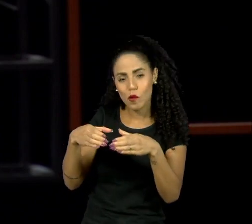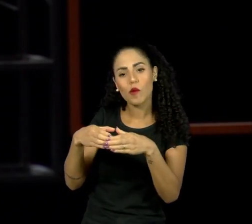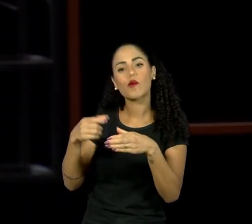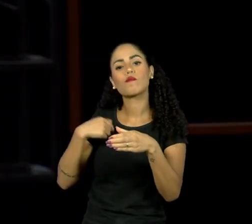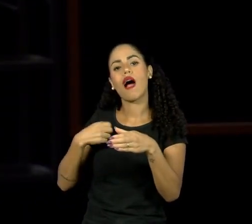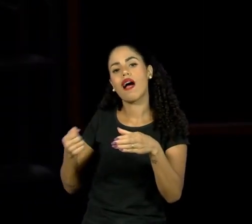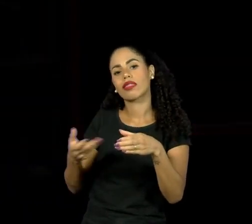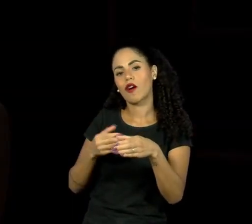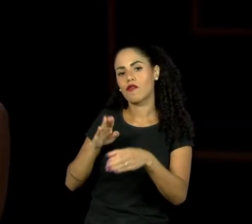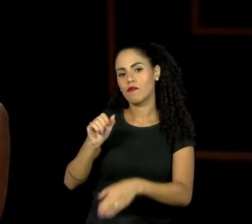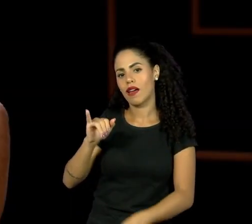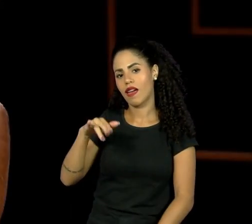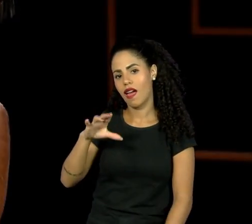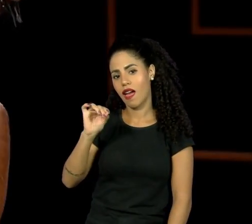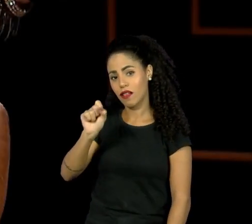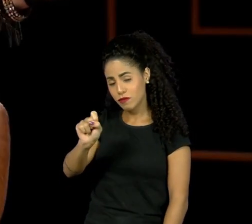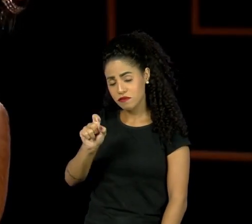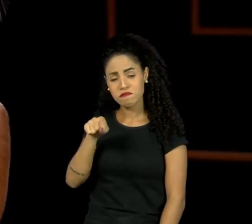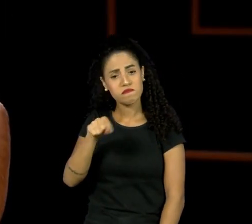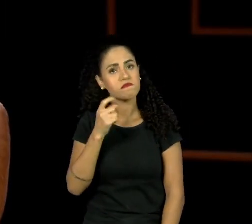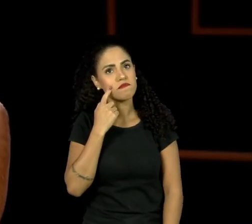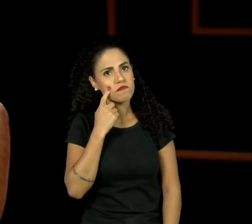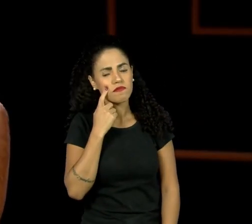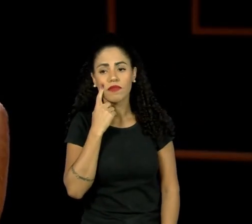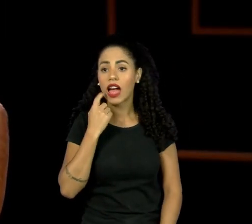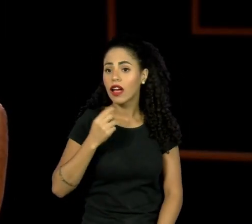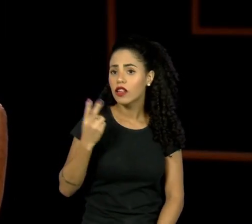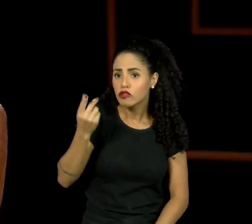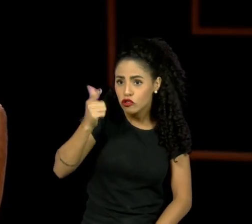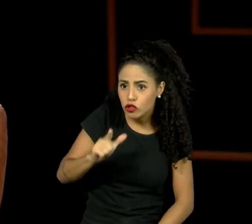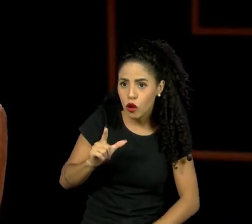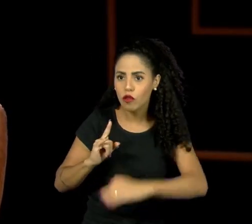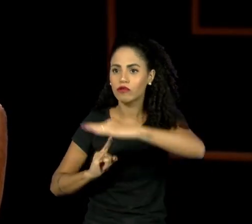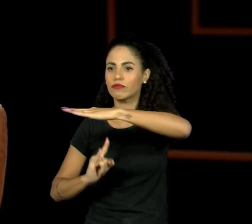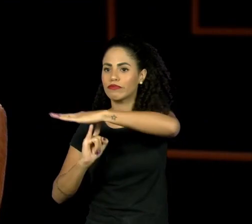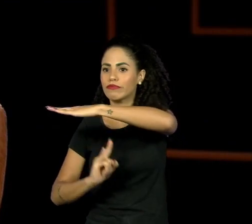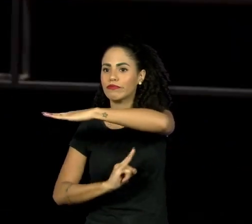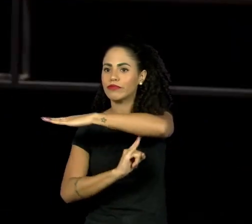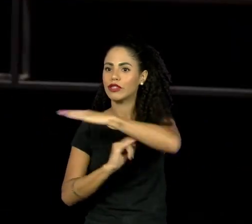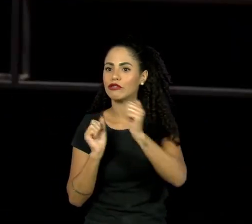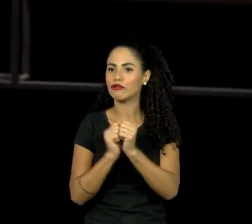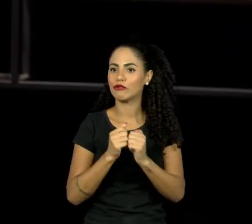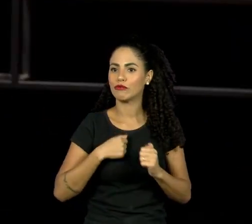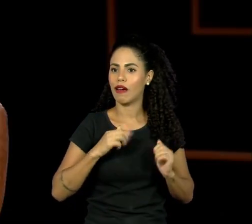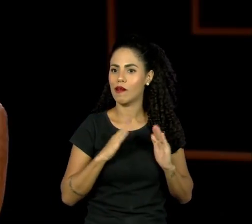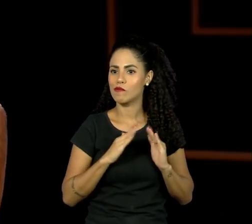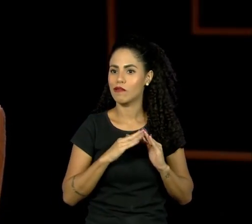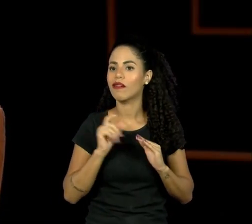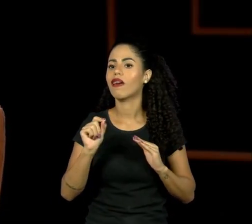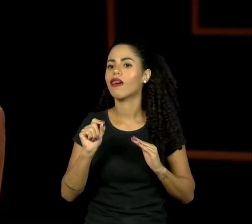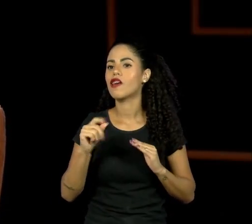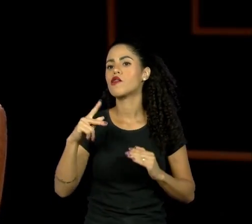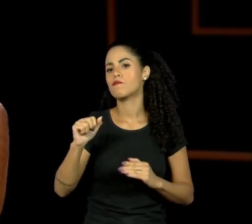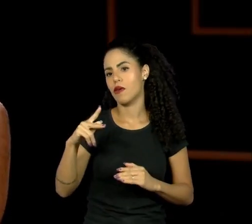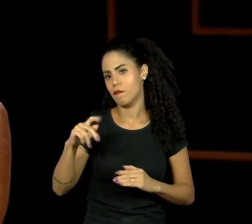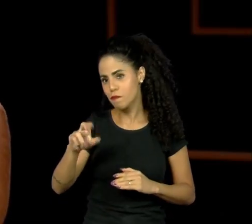Novos Baianos. E quem eu levei da segunda vez para debaixo da ponte? Pepeu. O Pepeu. Então a ponte ficou